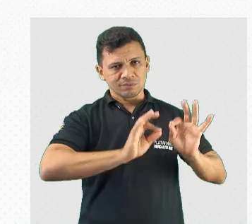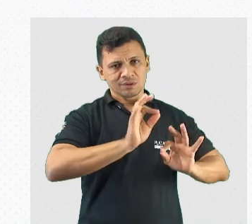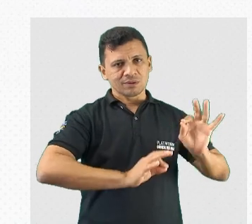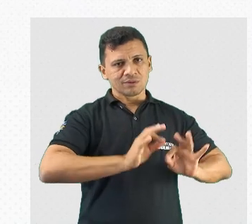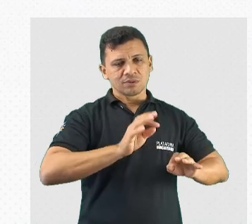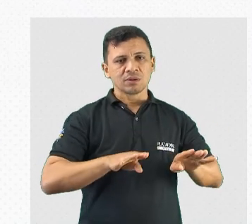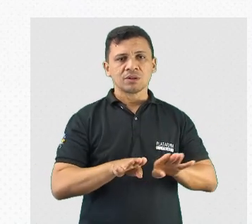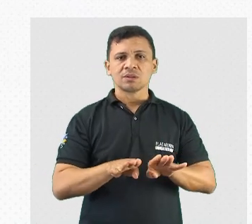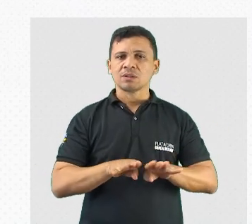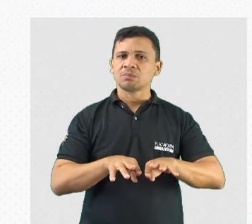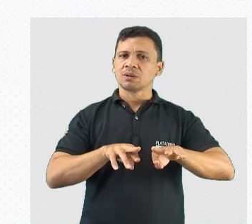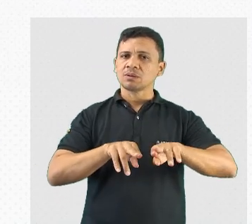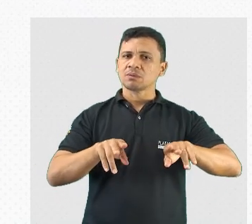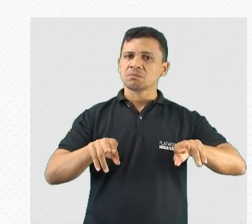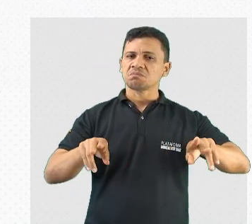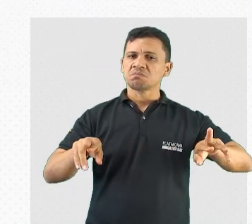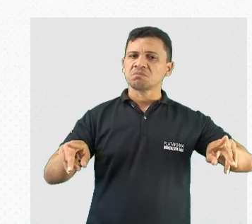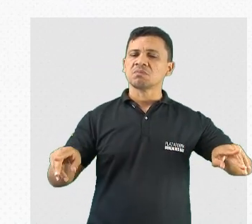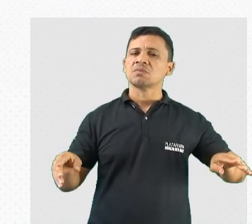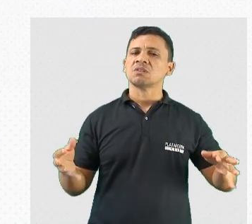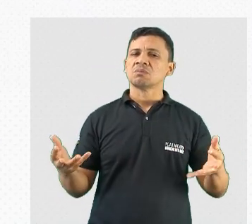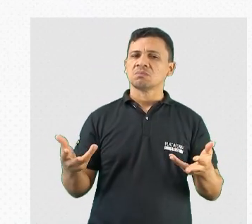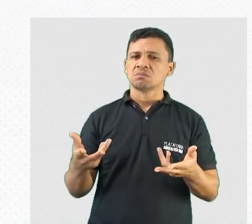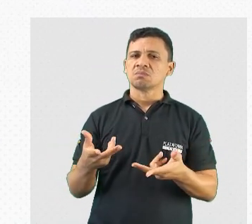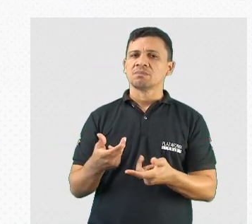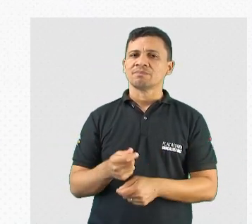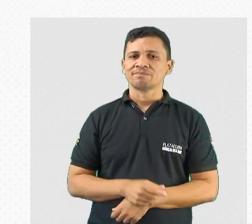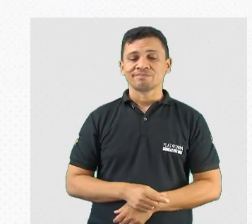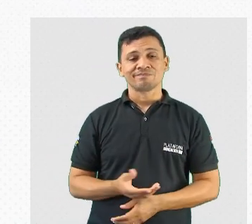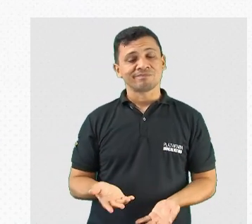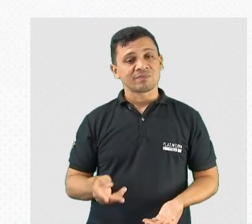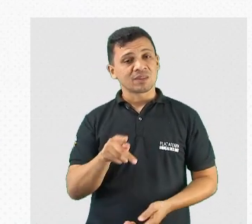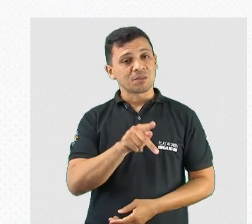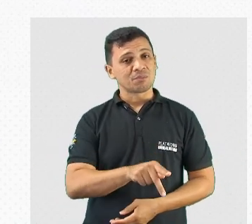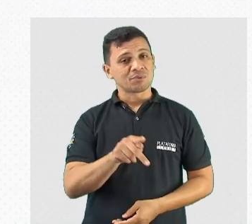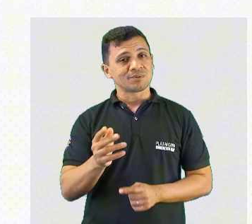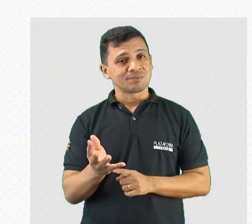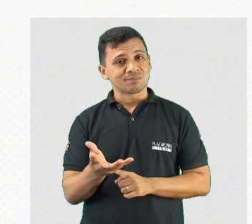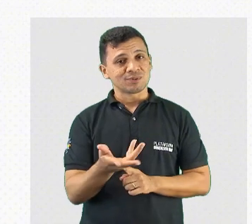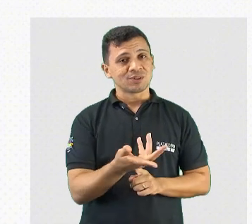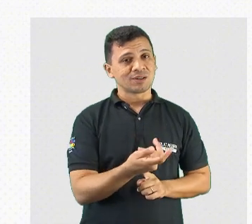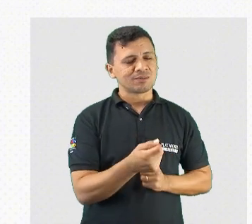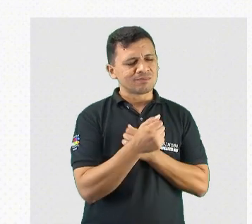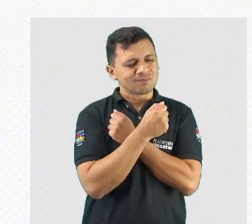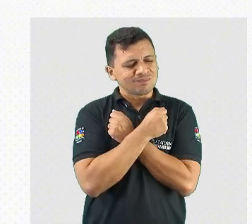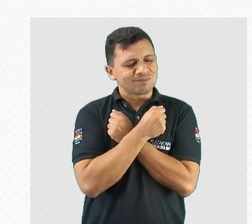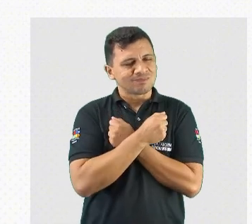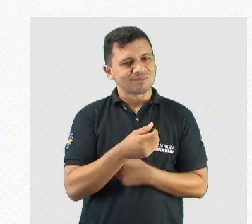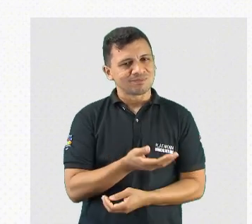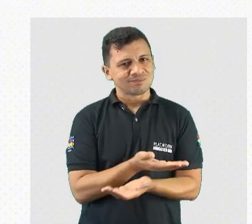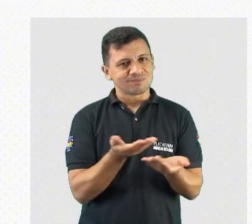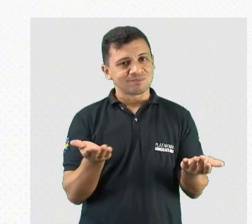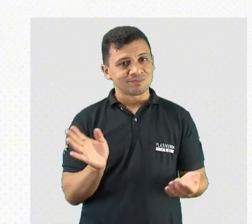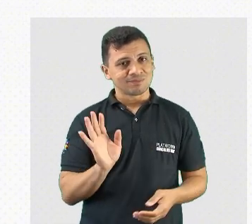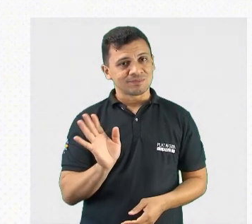diversidade e a riqueza, né? Professor Marcos Dominiz, professor de arte. Um abraço, gente. Fui.